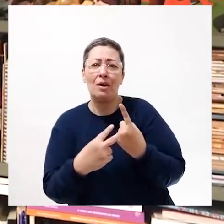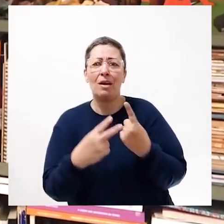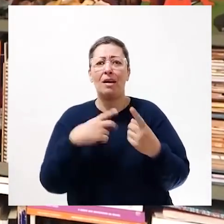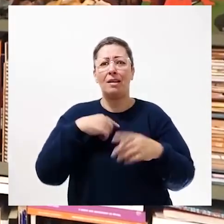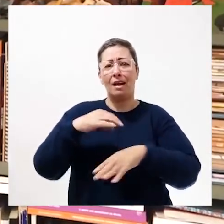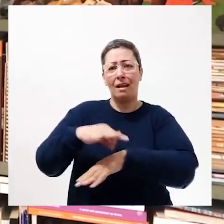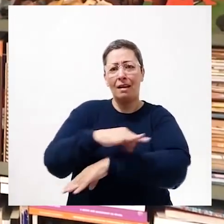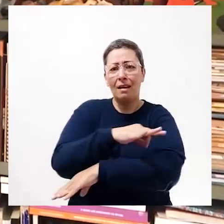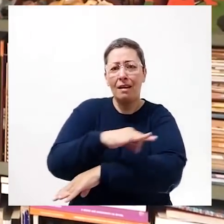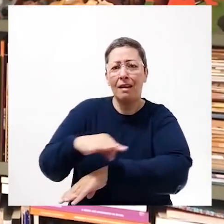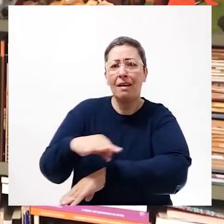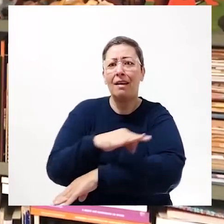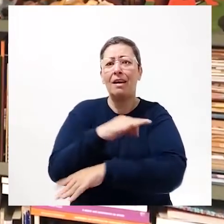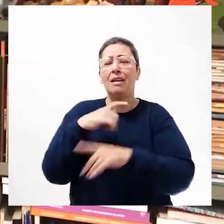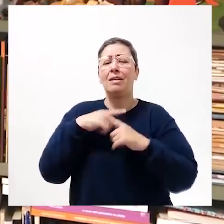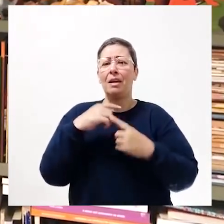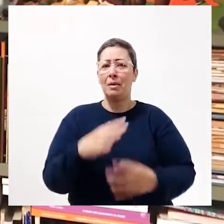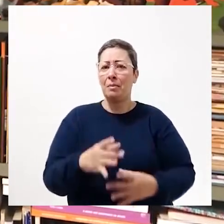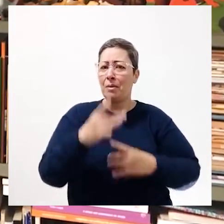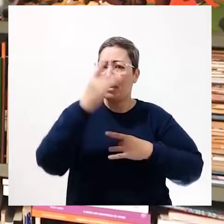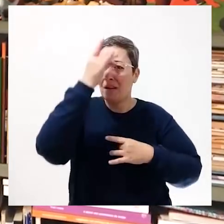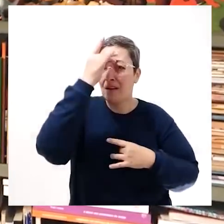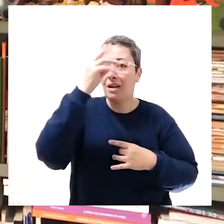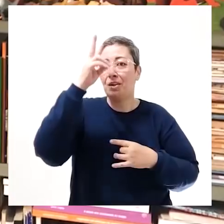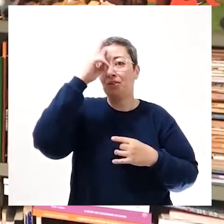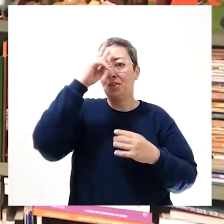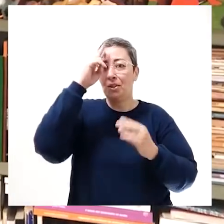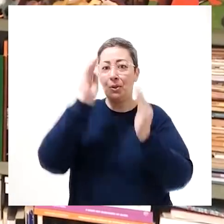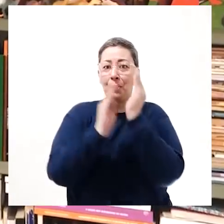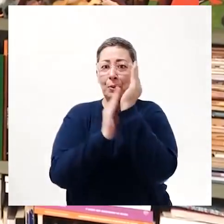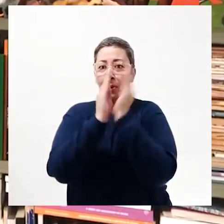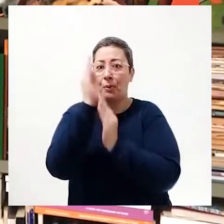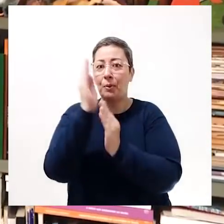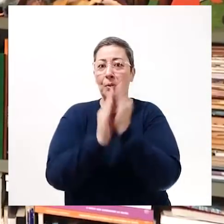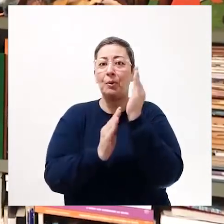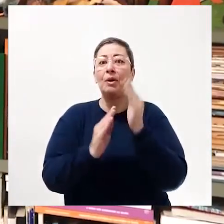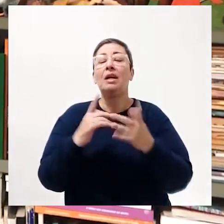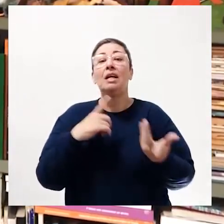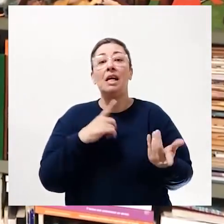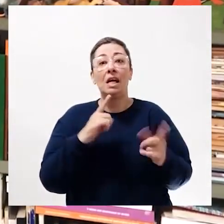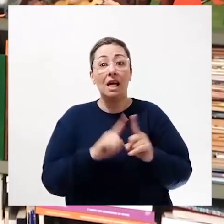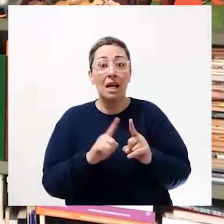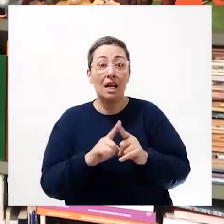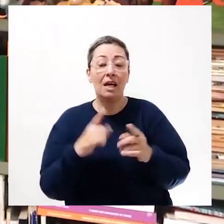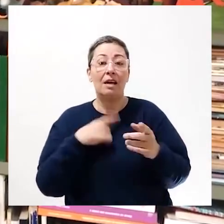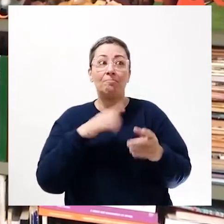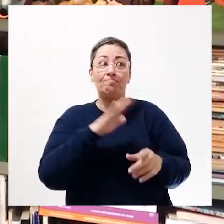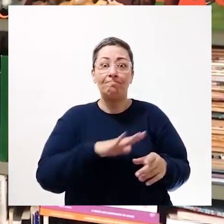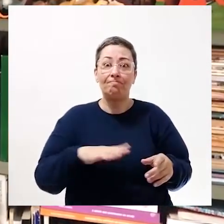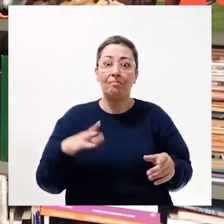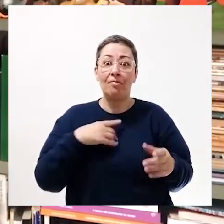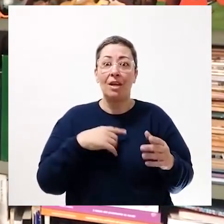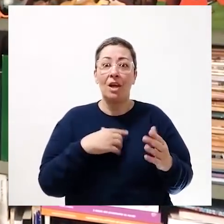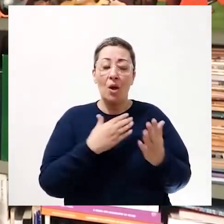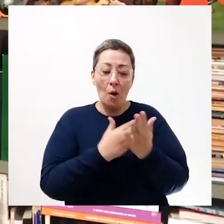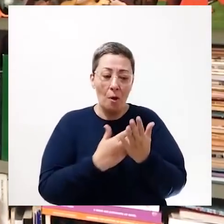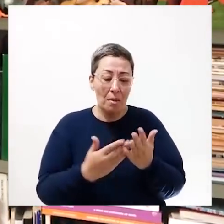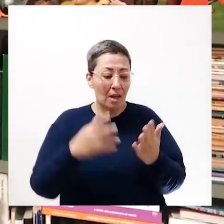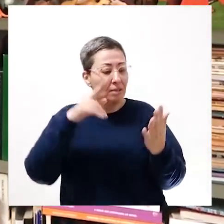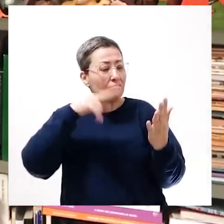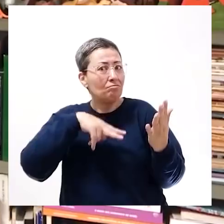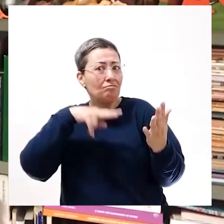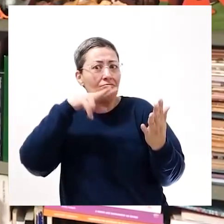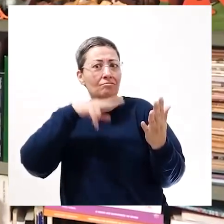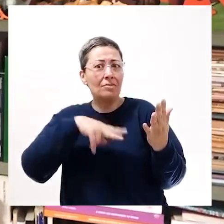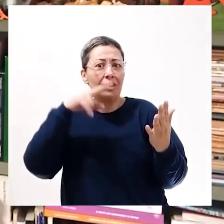arquitetura, tem personagem, conta história, né? E as crianças que começam a ler